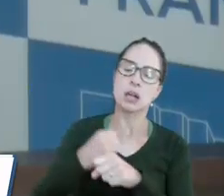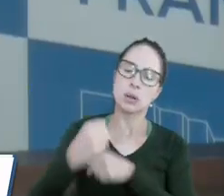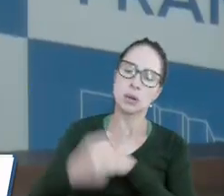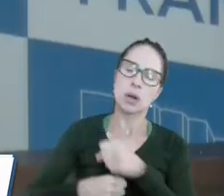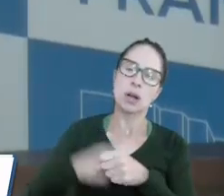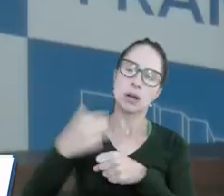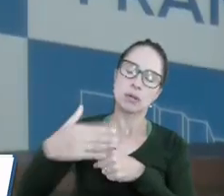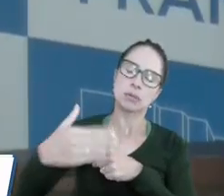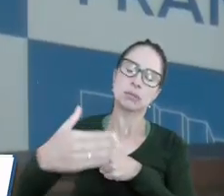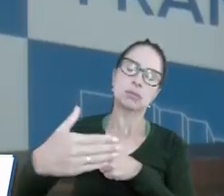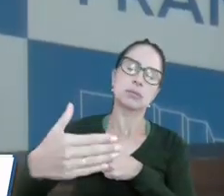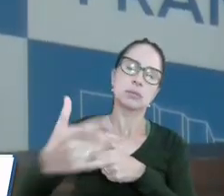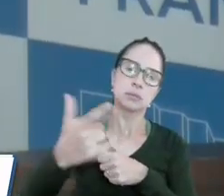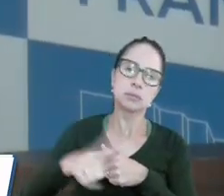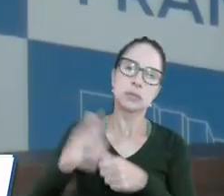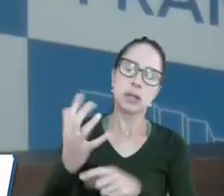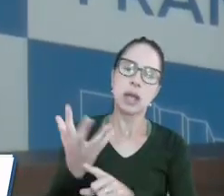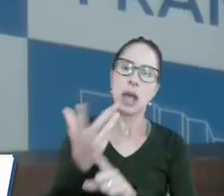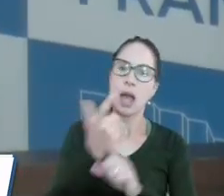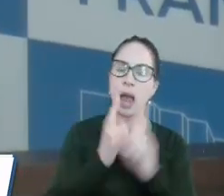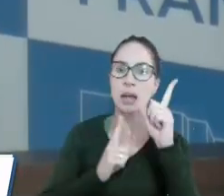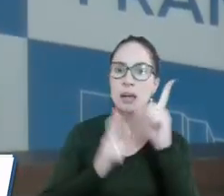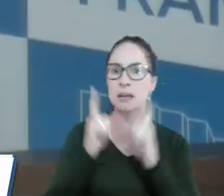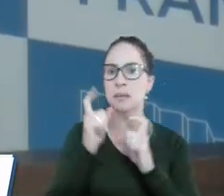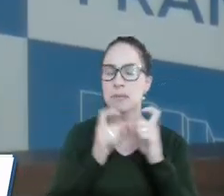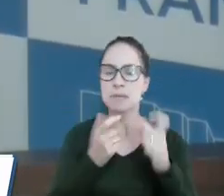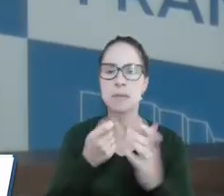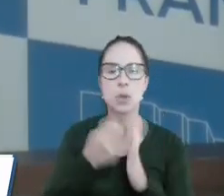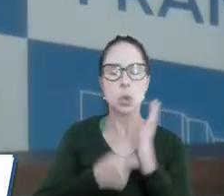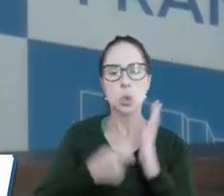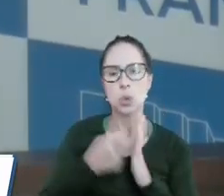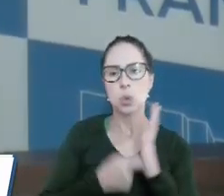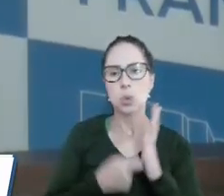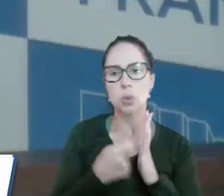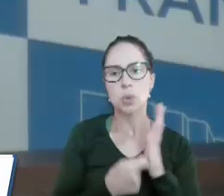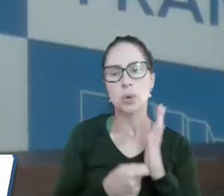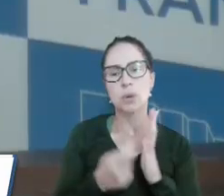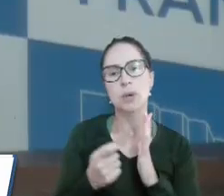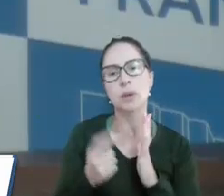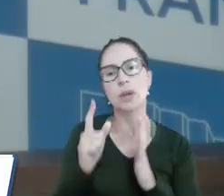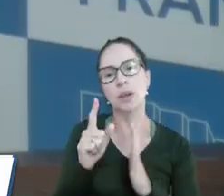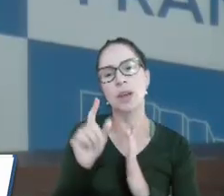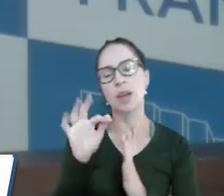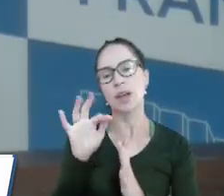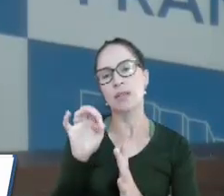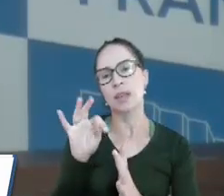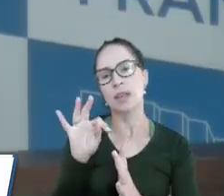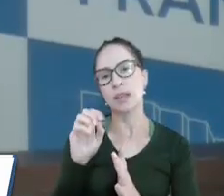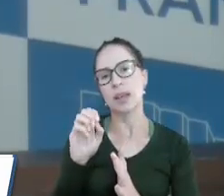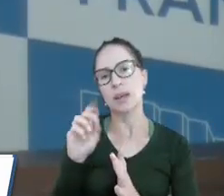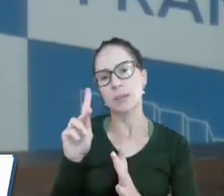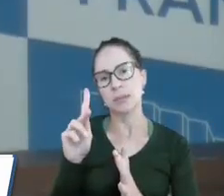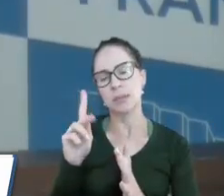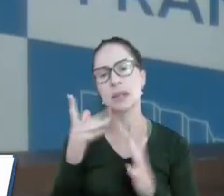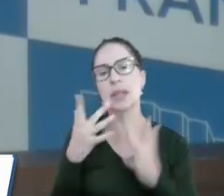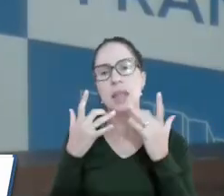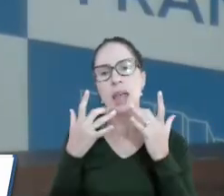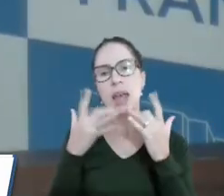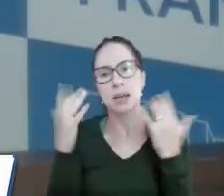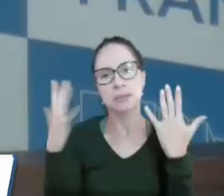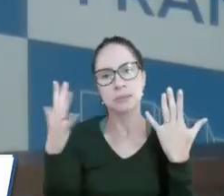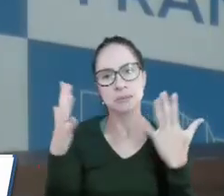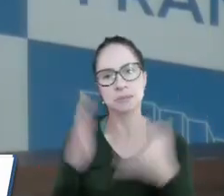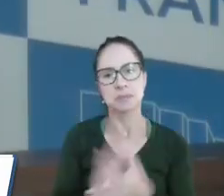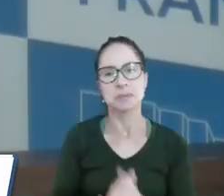outros anos de arte, expressão e resistência. Viva a FETAMP, viva o teatro.